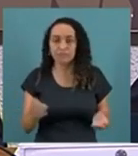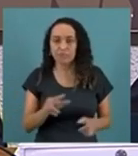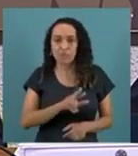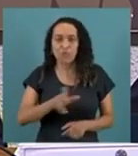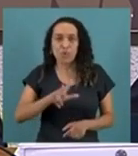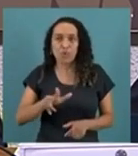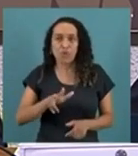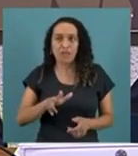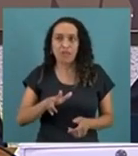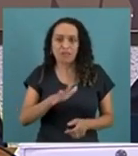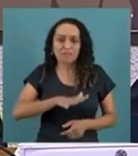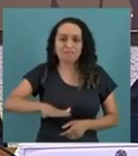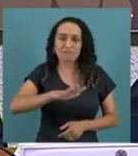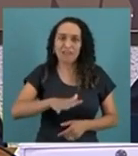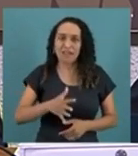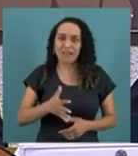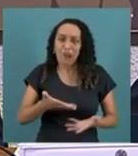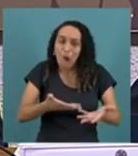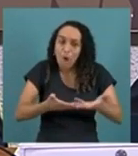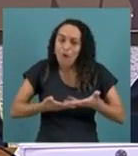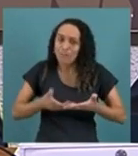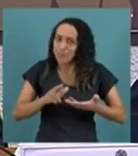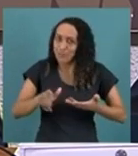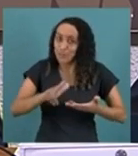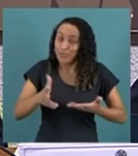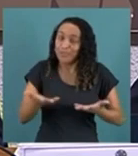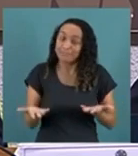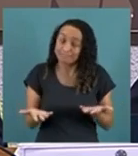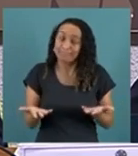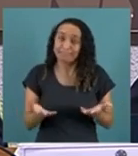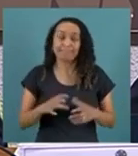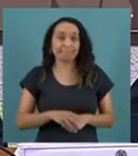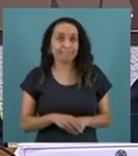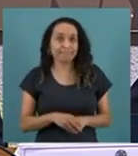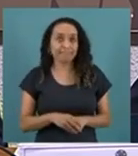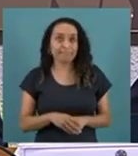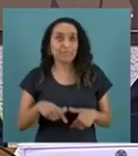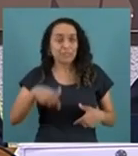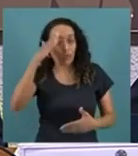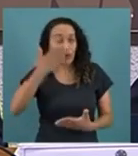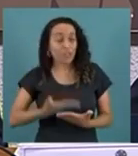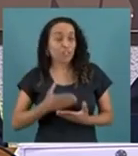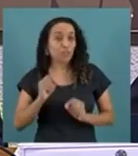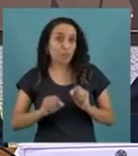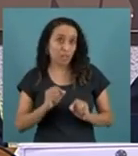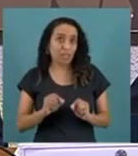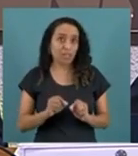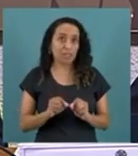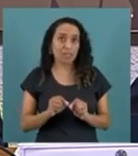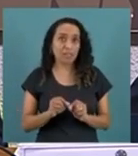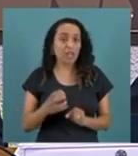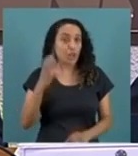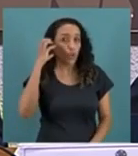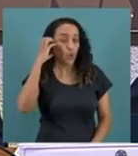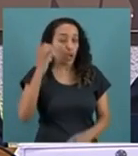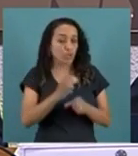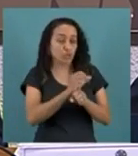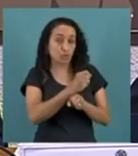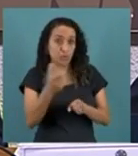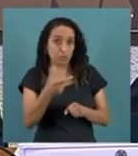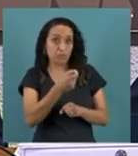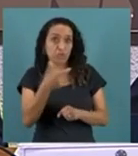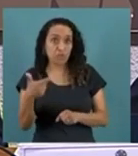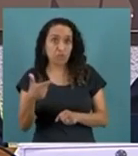tão convidativo, eu diria. E eu acredito que no rádio, em 2022,